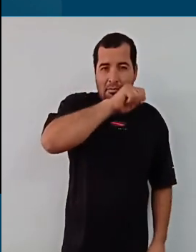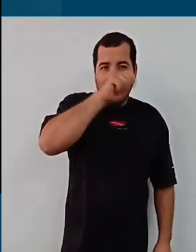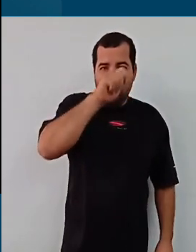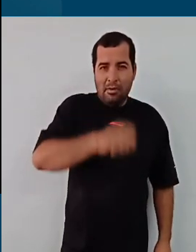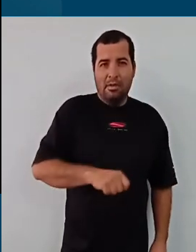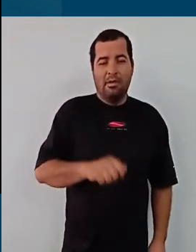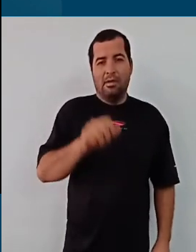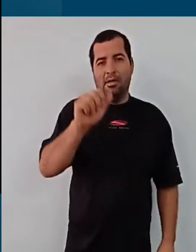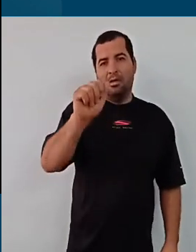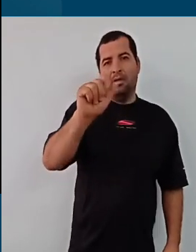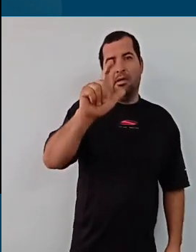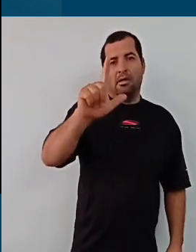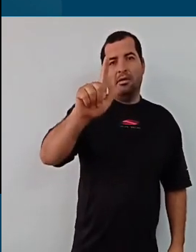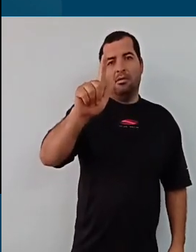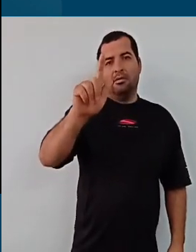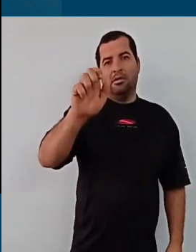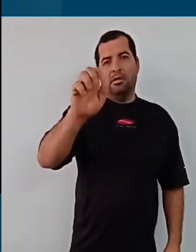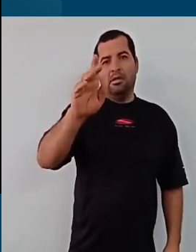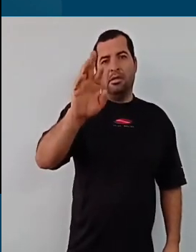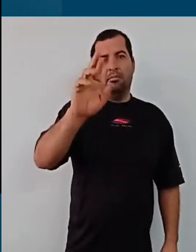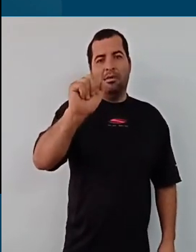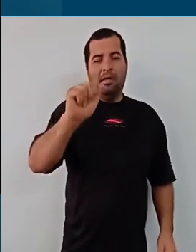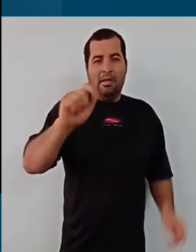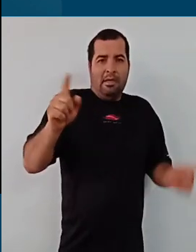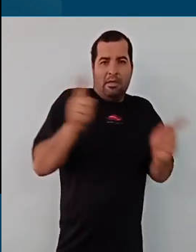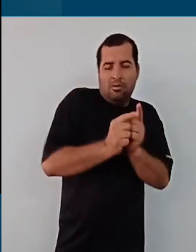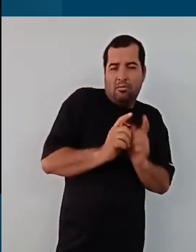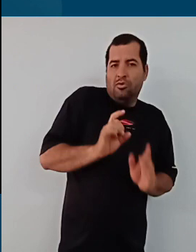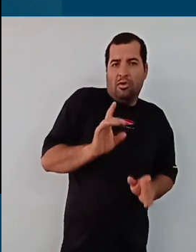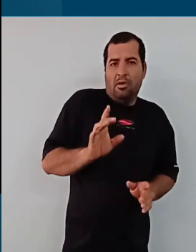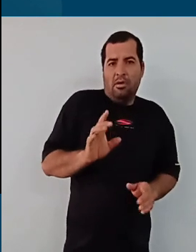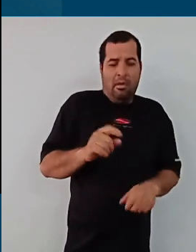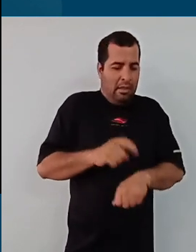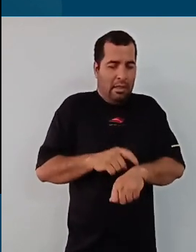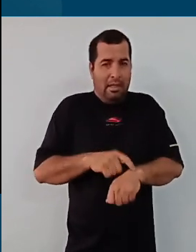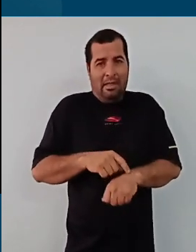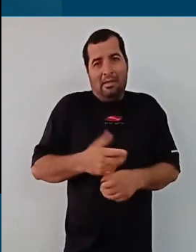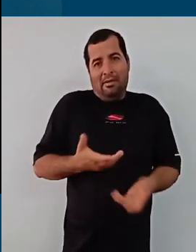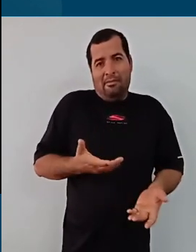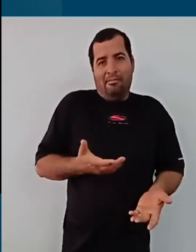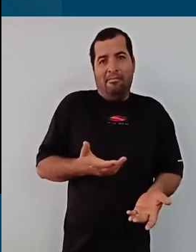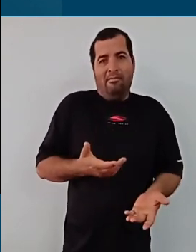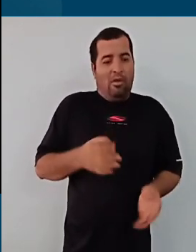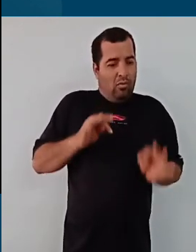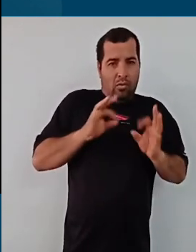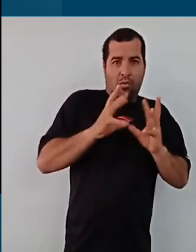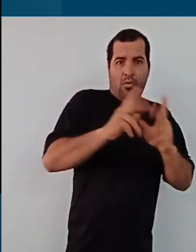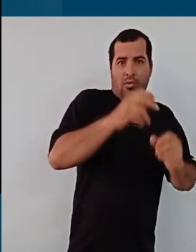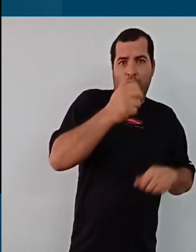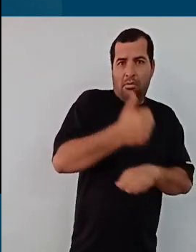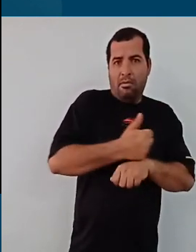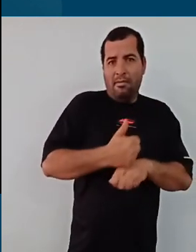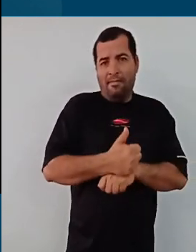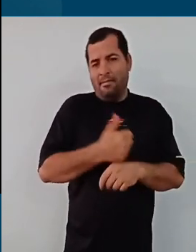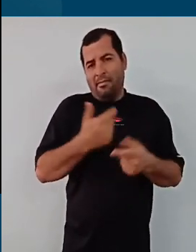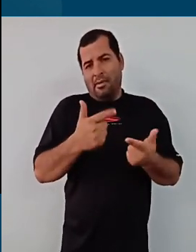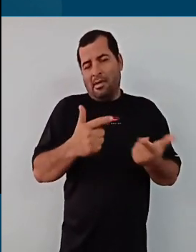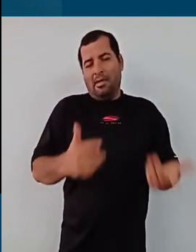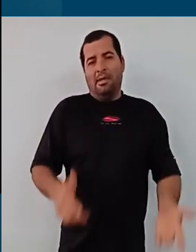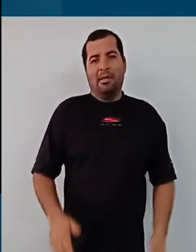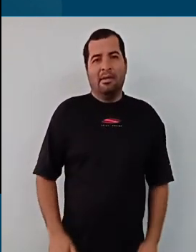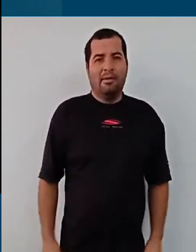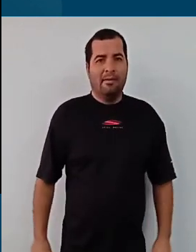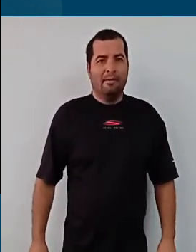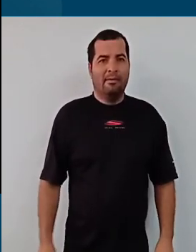álgebra. Ele não vai aprender toda a álgebra. A ciência não é o tempo regular. Se bem que ele também nem no tempo regular estava aprendendo, né?